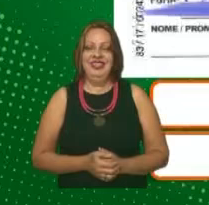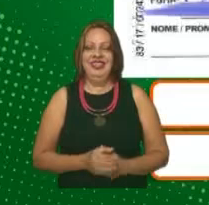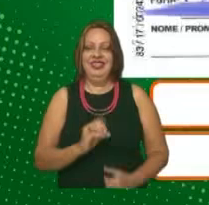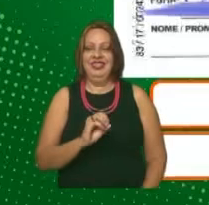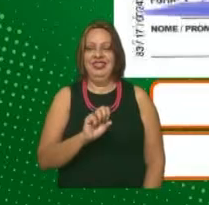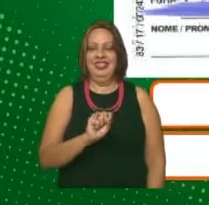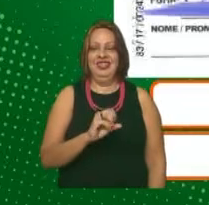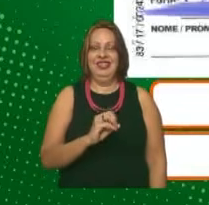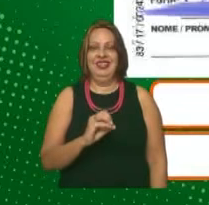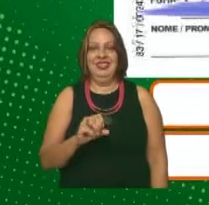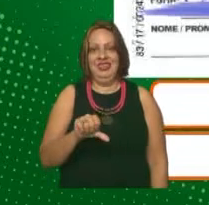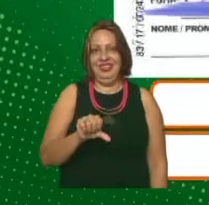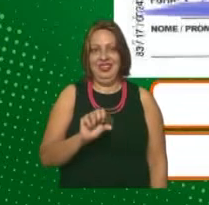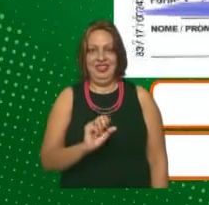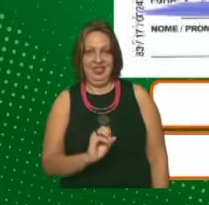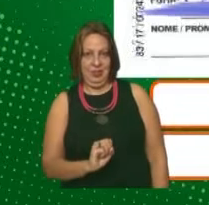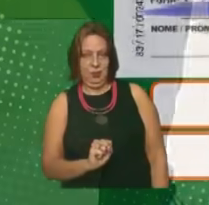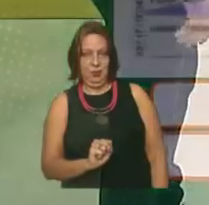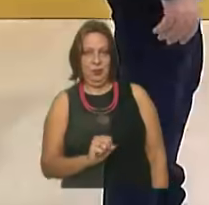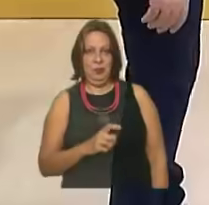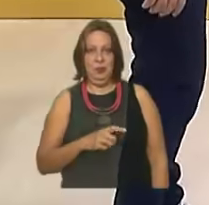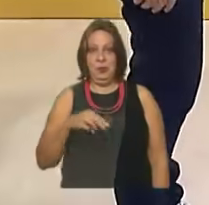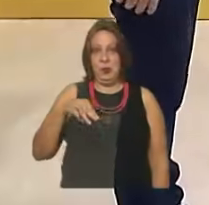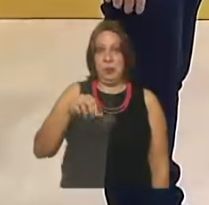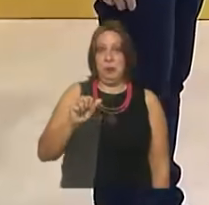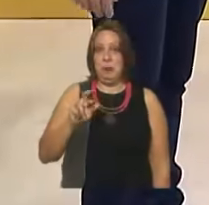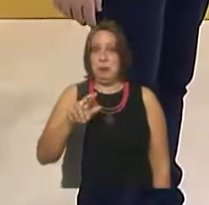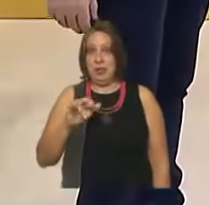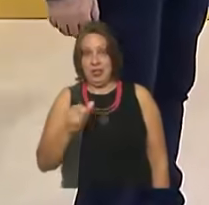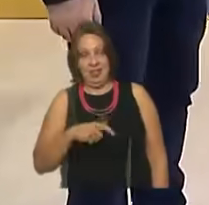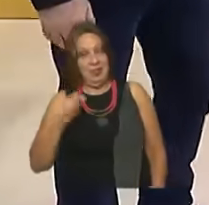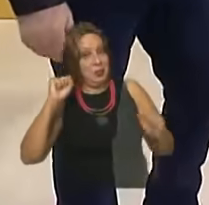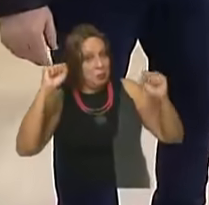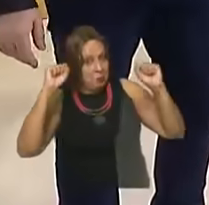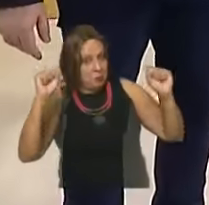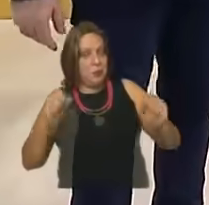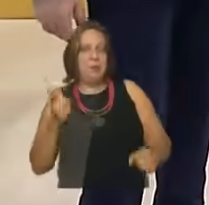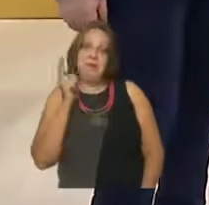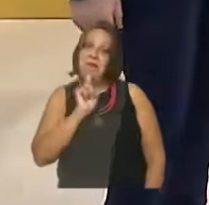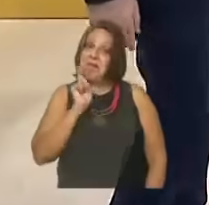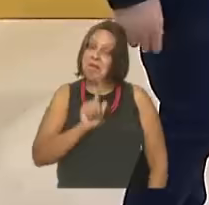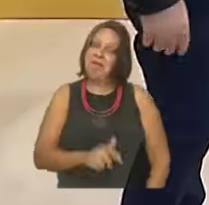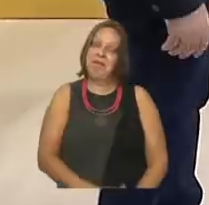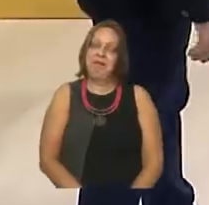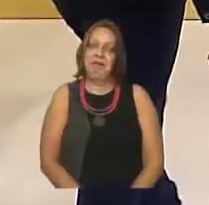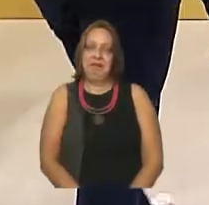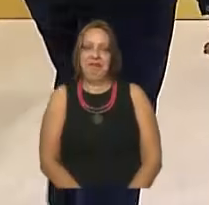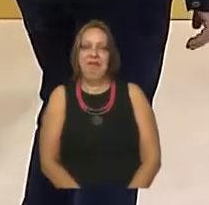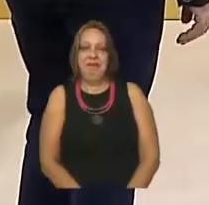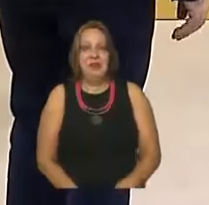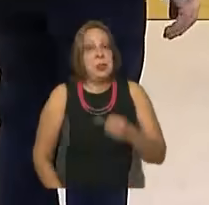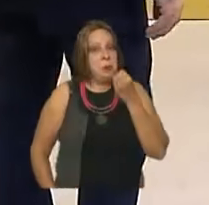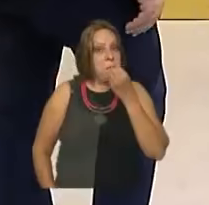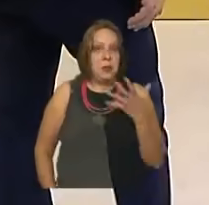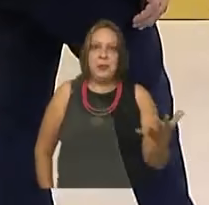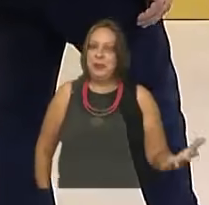Certificado 080098, Maria comemora 500 reais aí pra você. Bom demais,